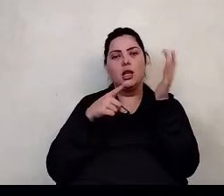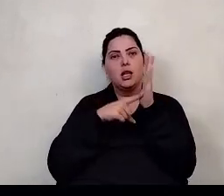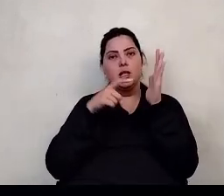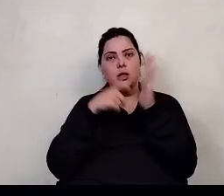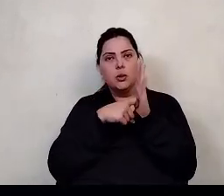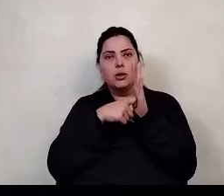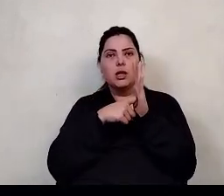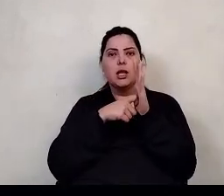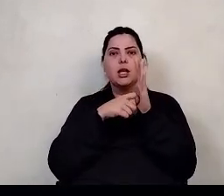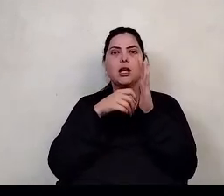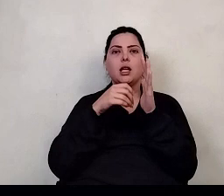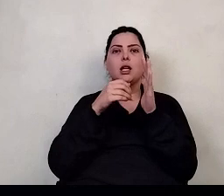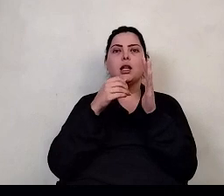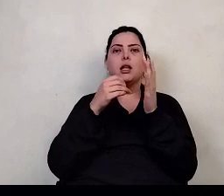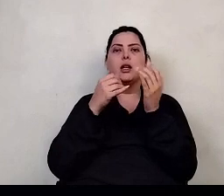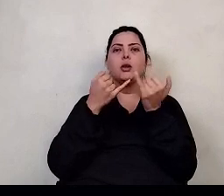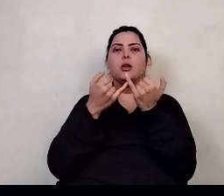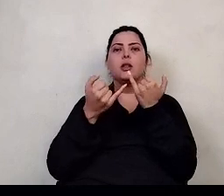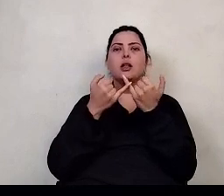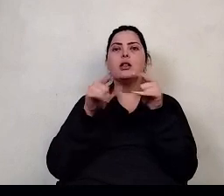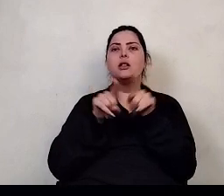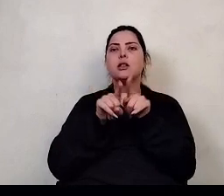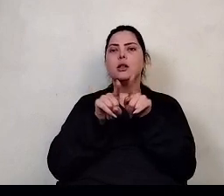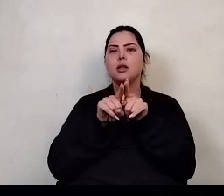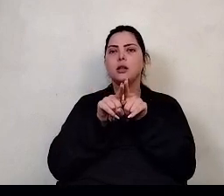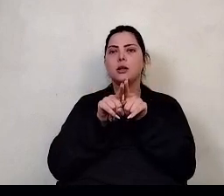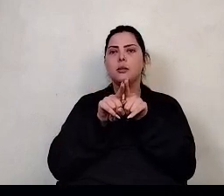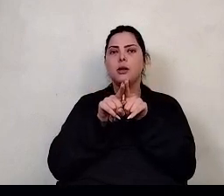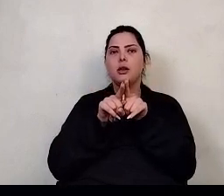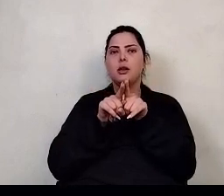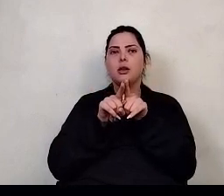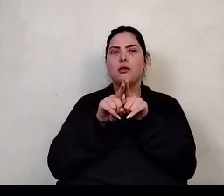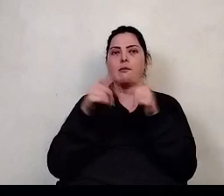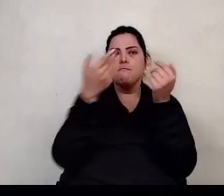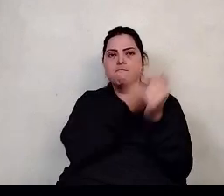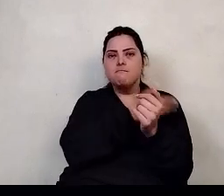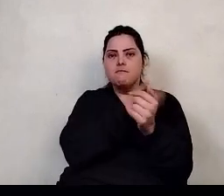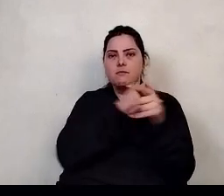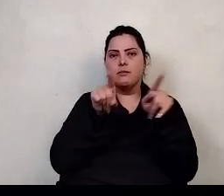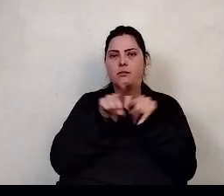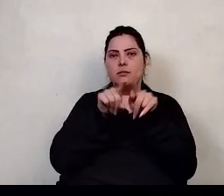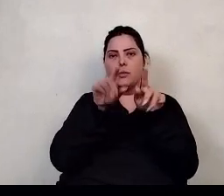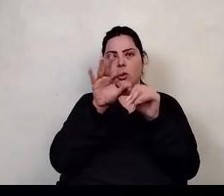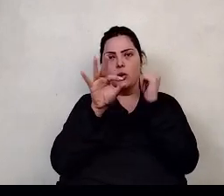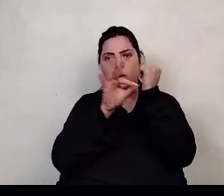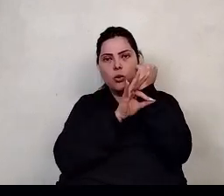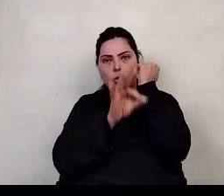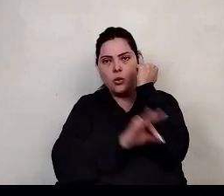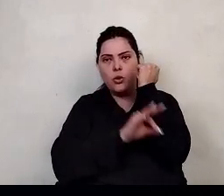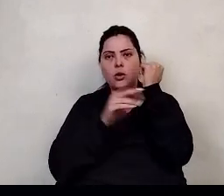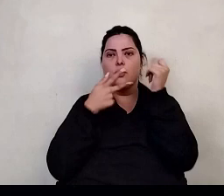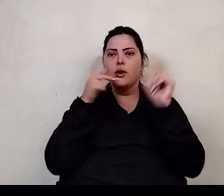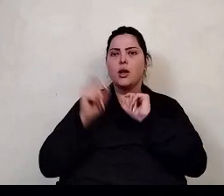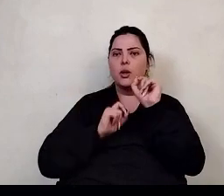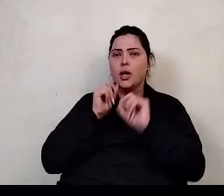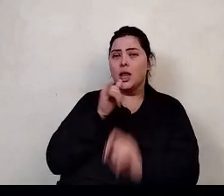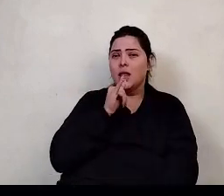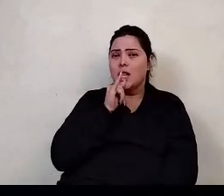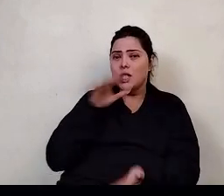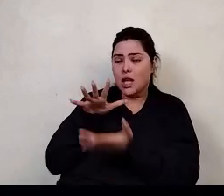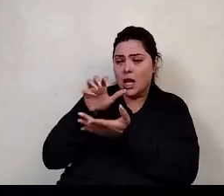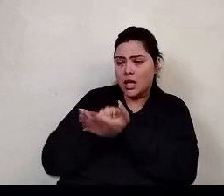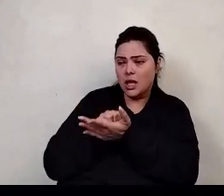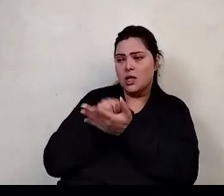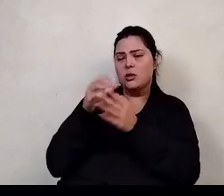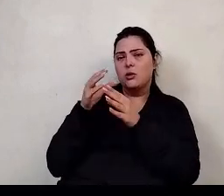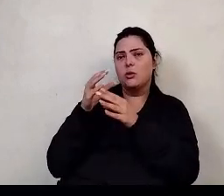funcionalidade. Esse teste, ele vai acabar exercitando todo o meu código, e aí eu vou olhando, pô, esse teste de cadastramento de conta passou por